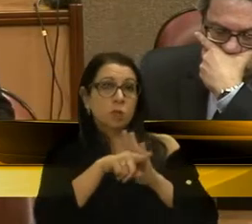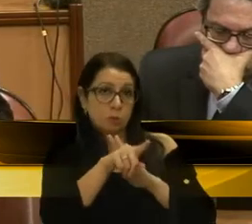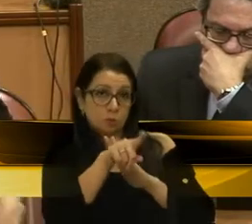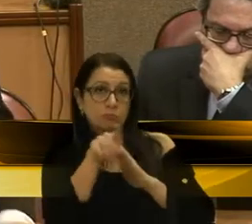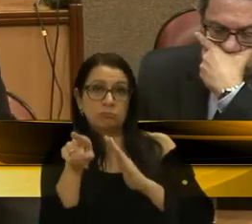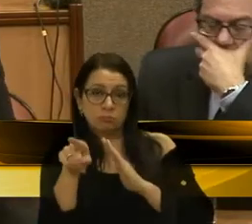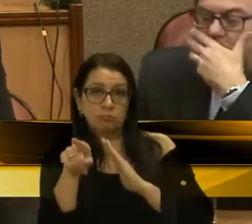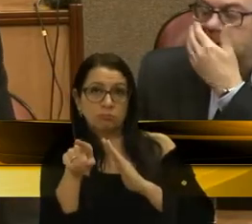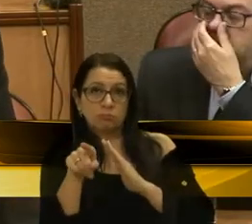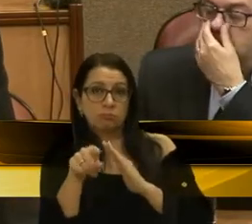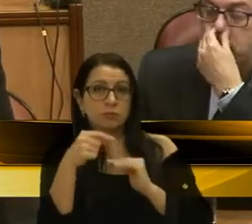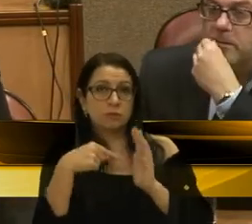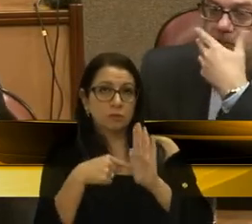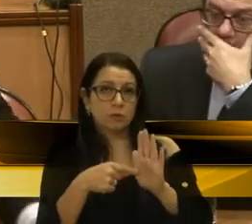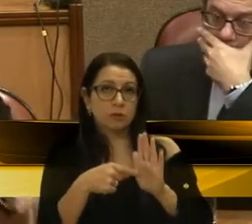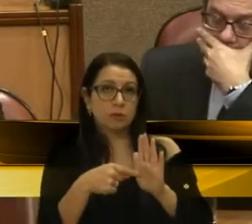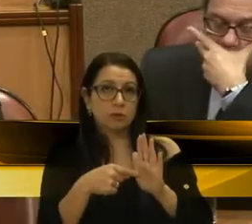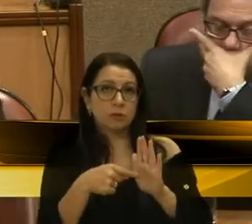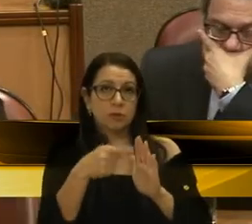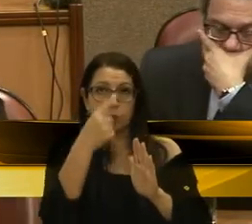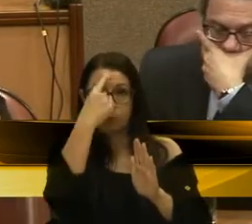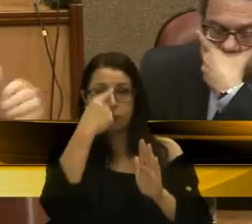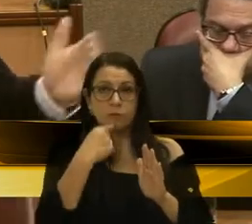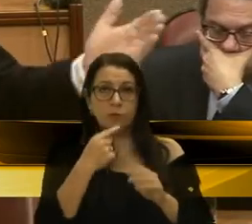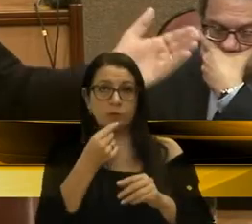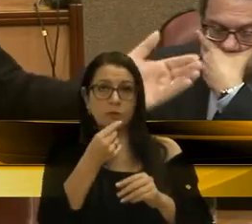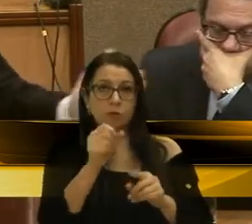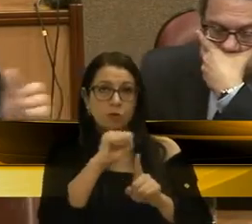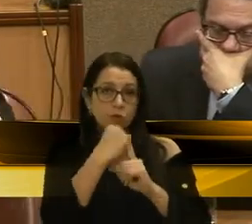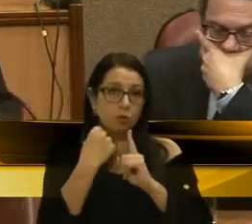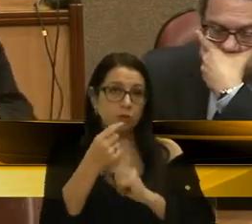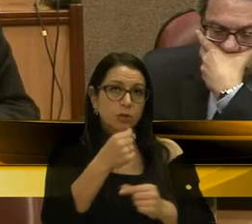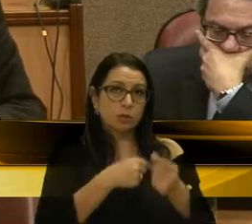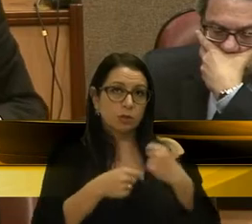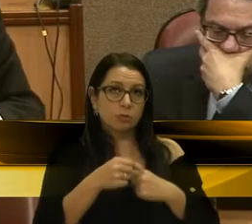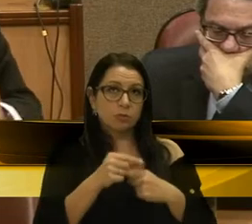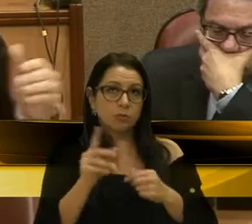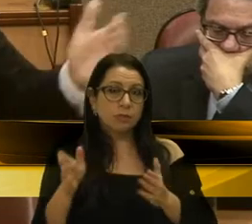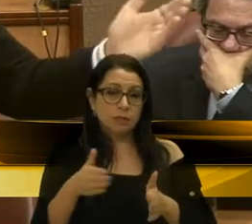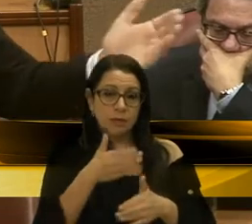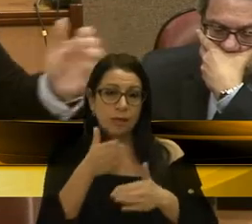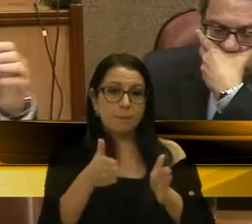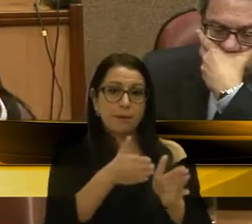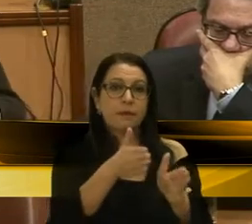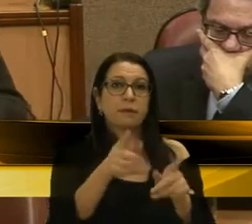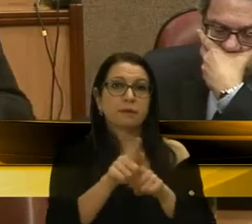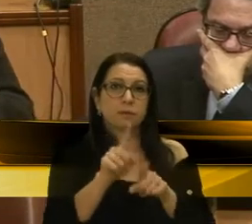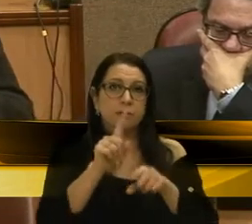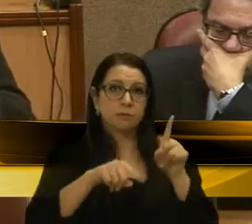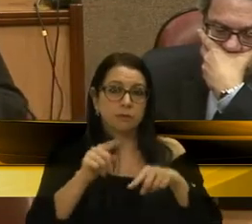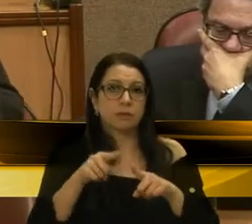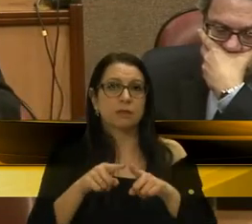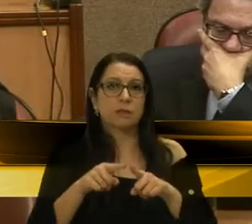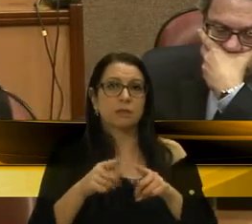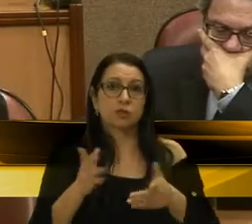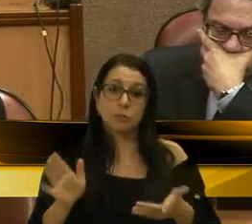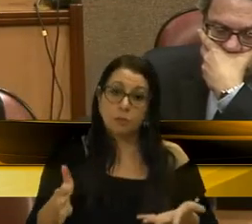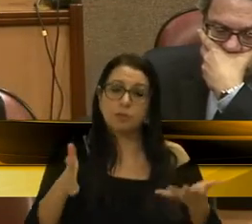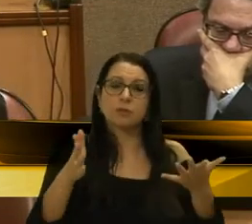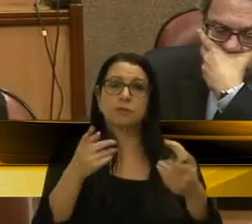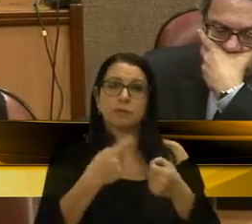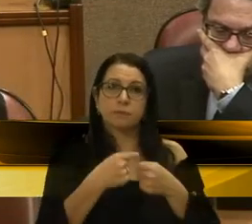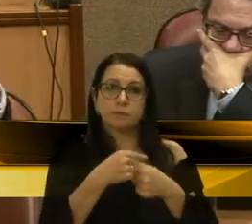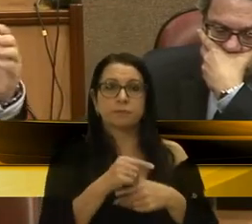Excelência levou o nosso perfil socioeconômico nessa caminhada que fizeste, além dos materiais de promoção